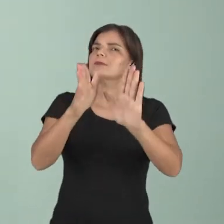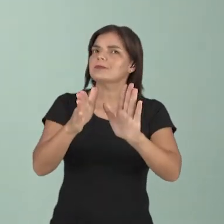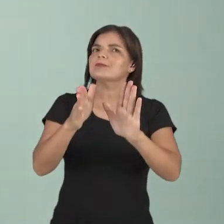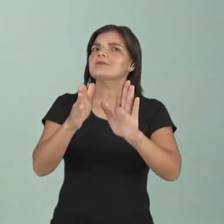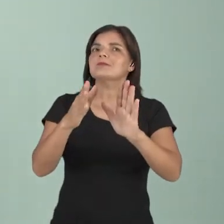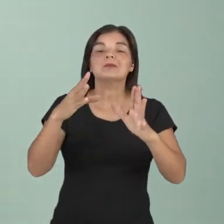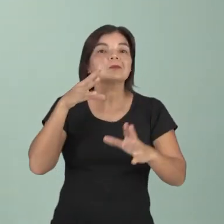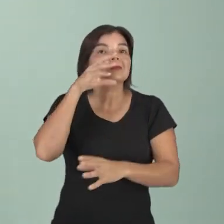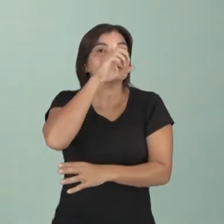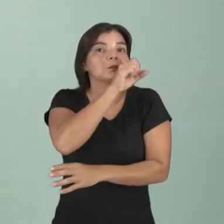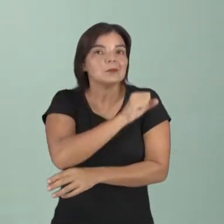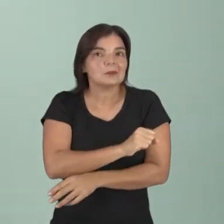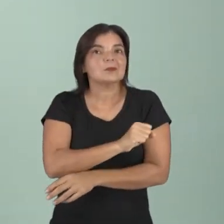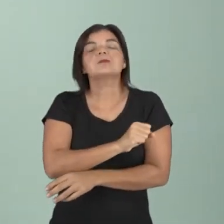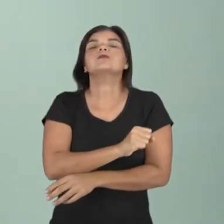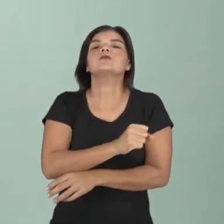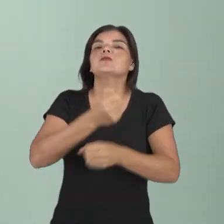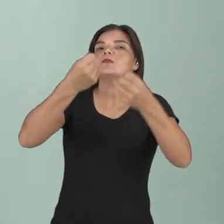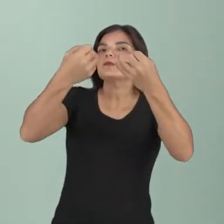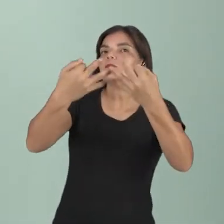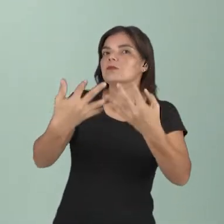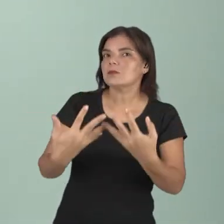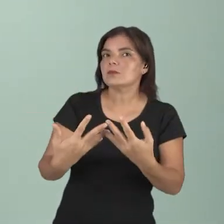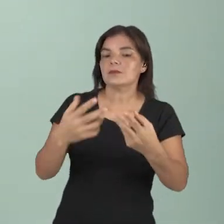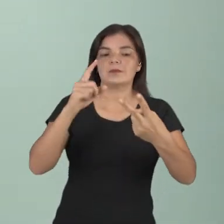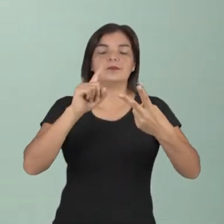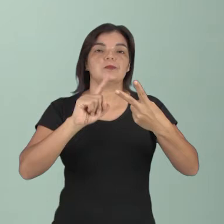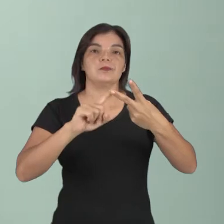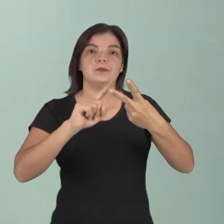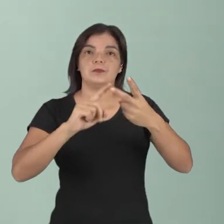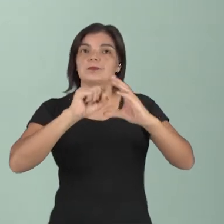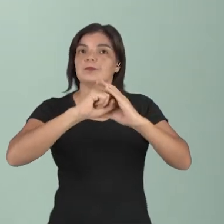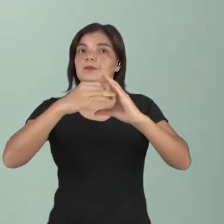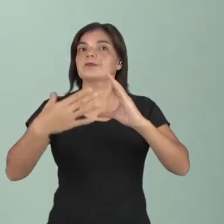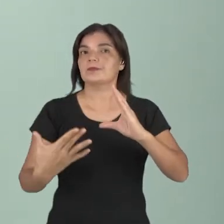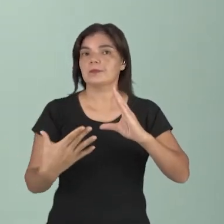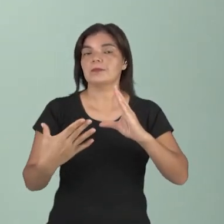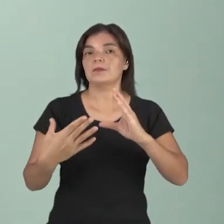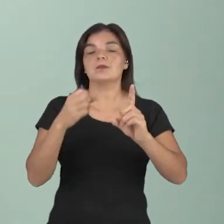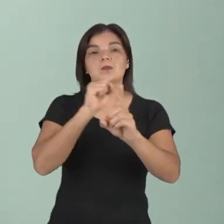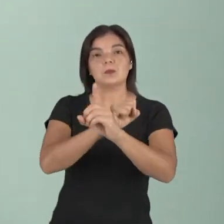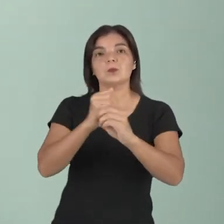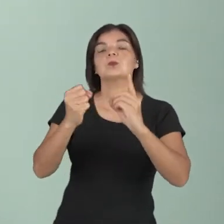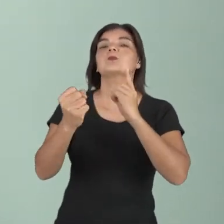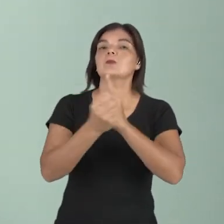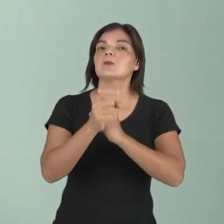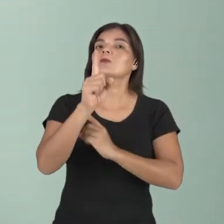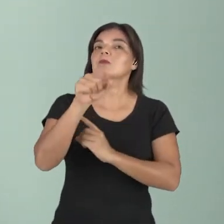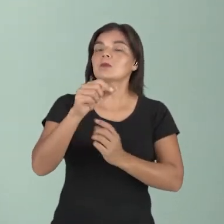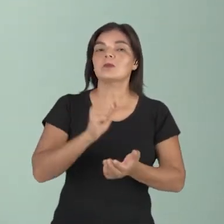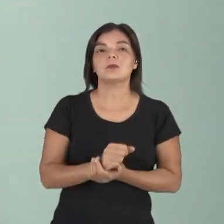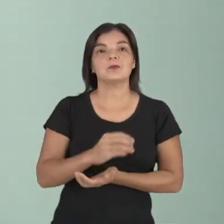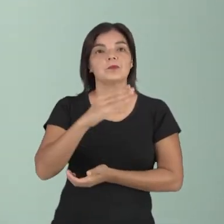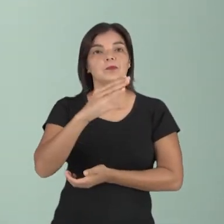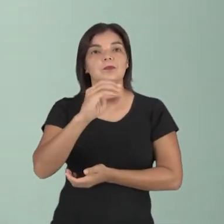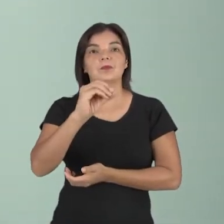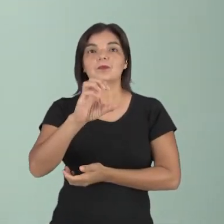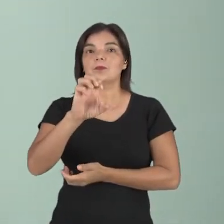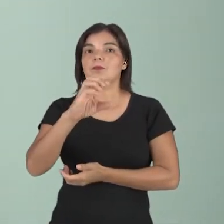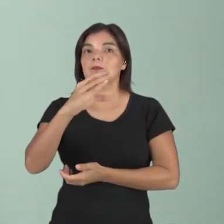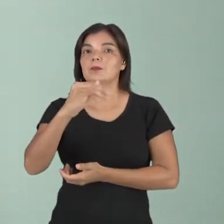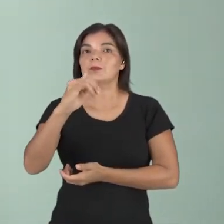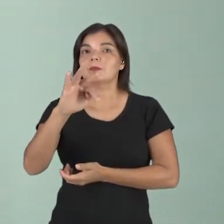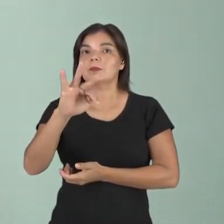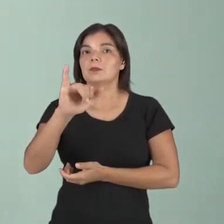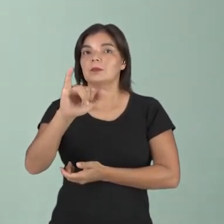estou automaticamente frisando a segunda característica dos fenômenos sociais, que é a